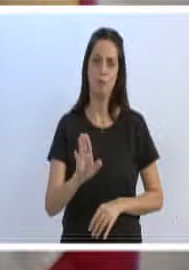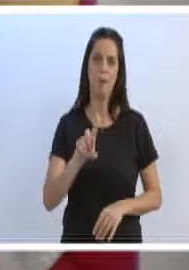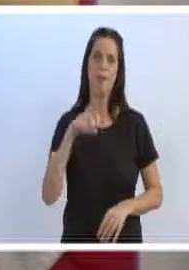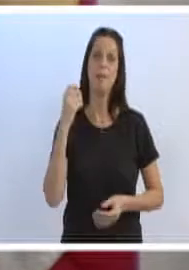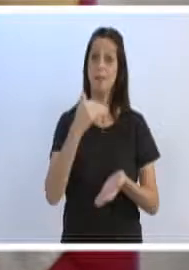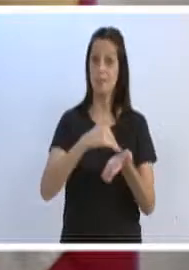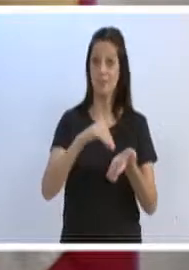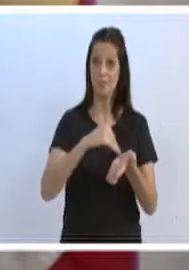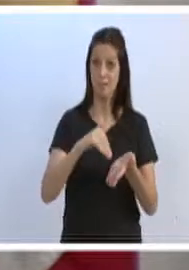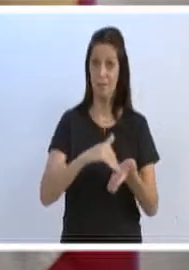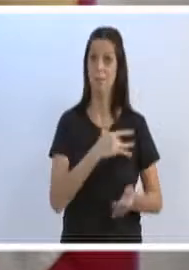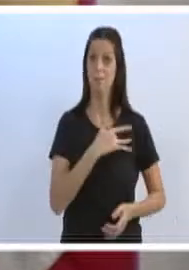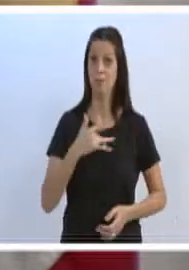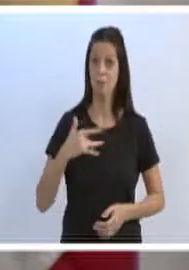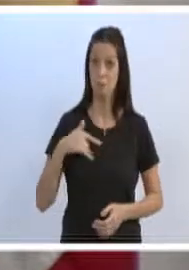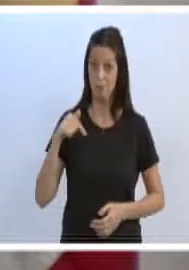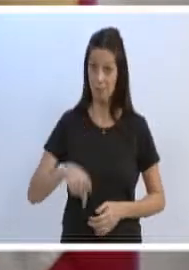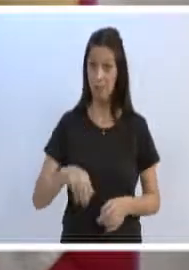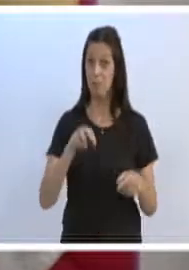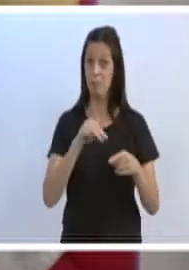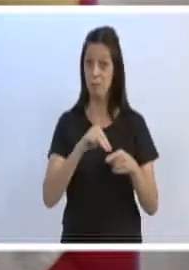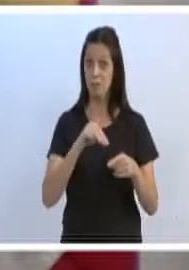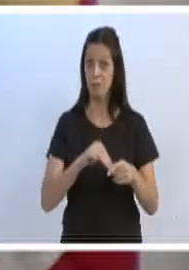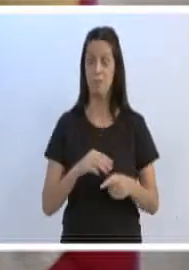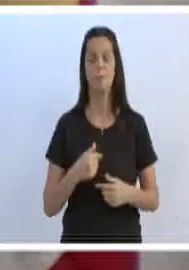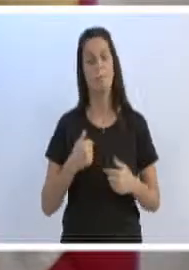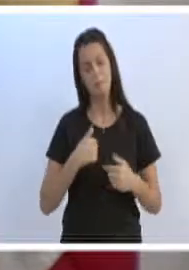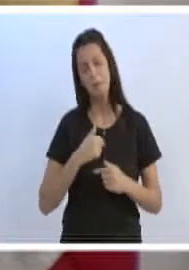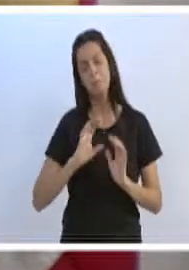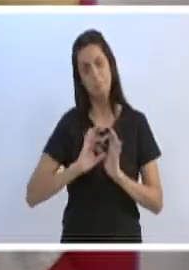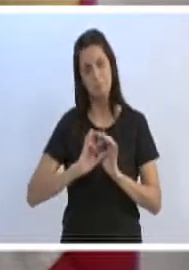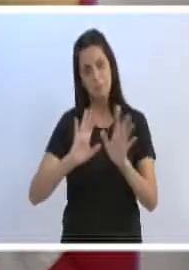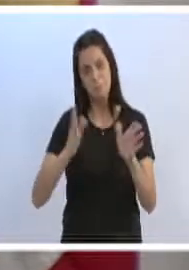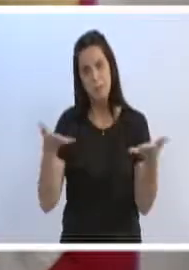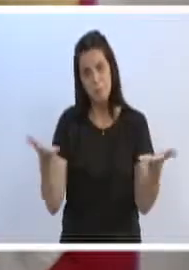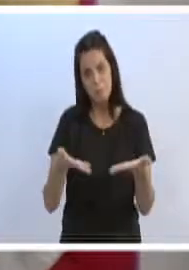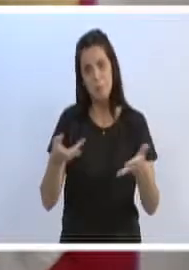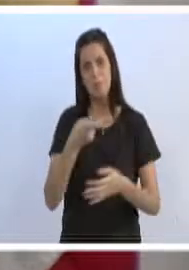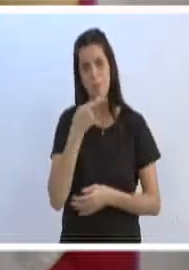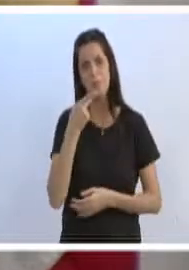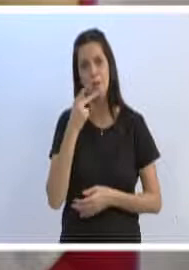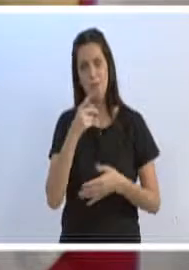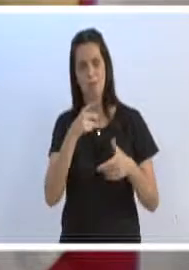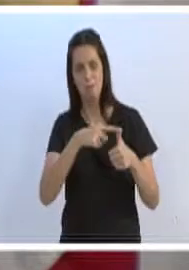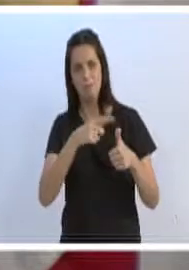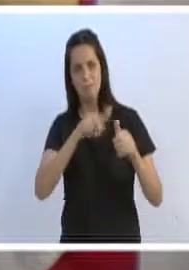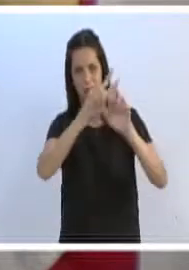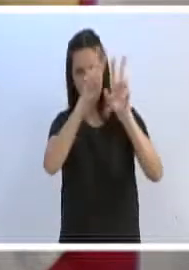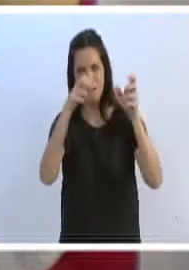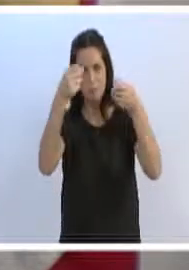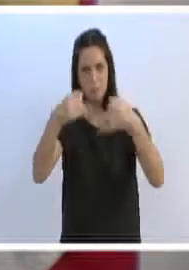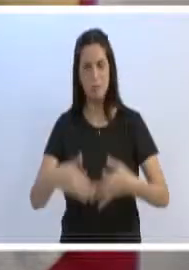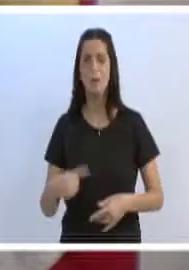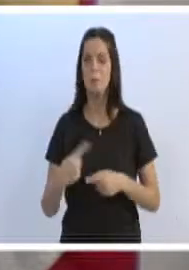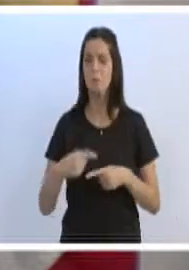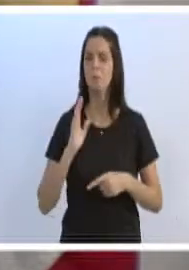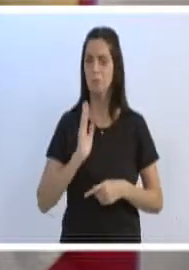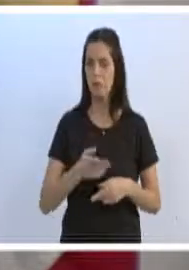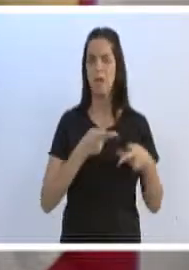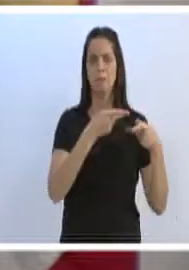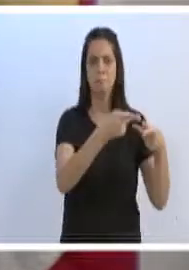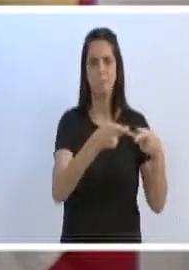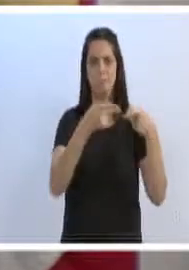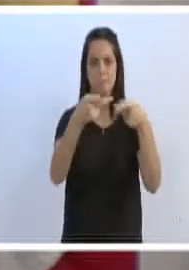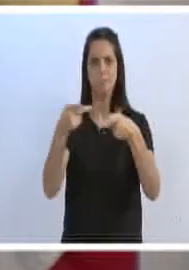município eu to tomando a liberdade de falar sobre esse assunto até porque estou visitando as nossas unidades